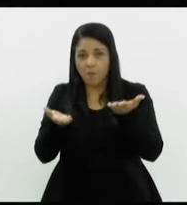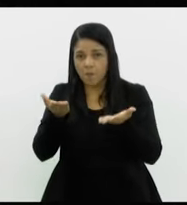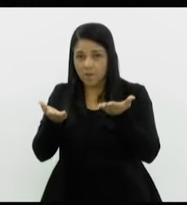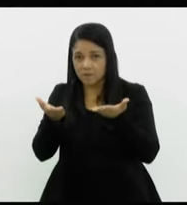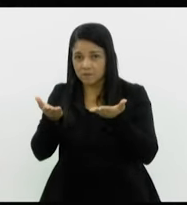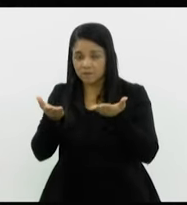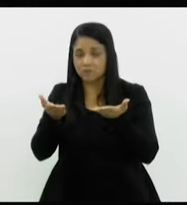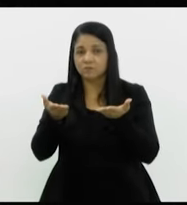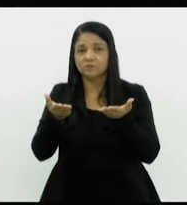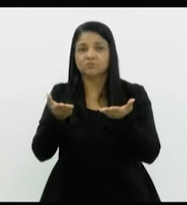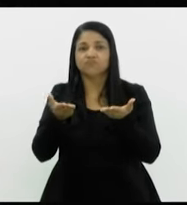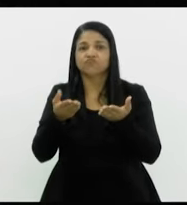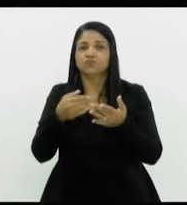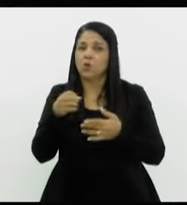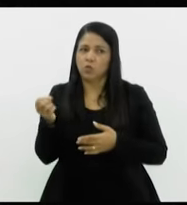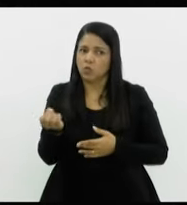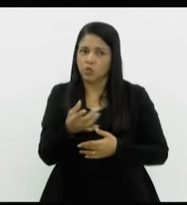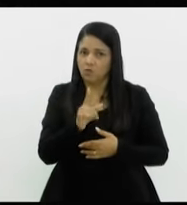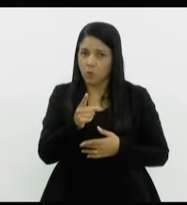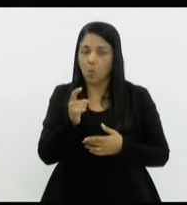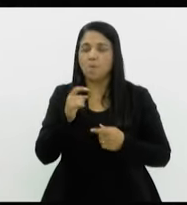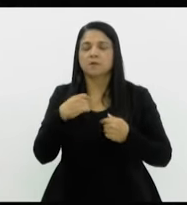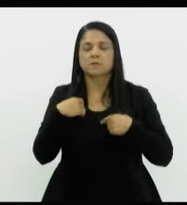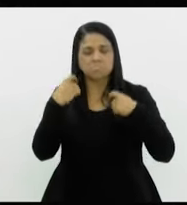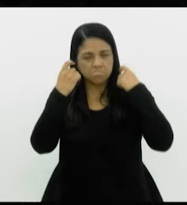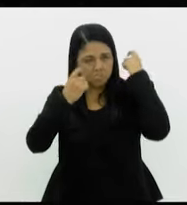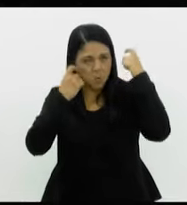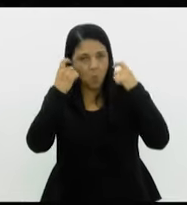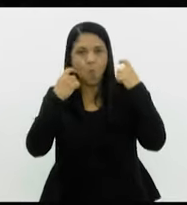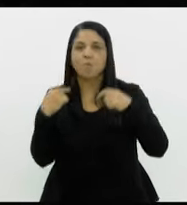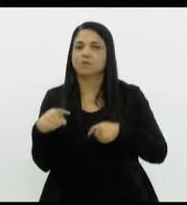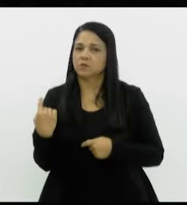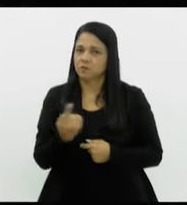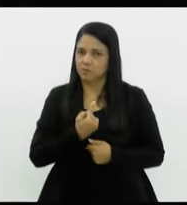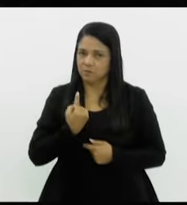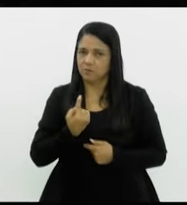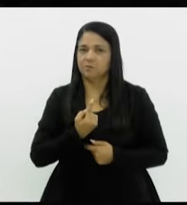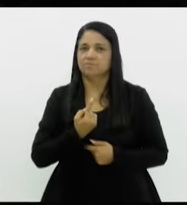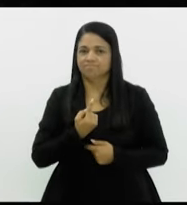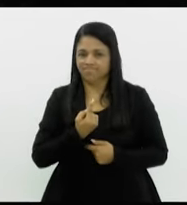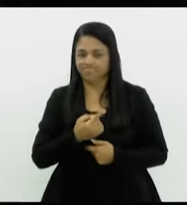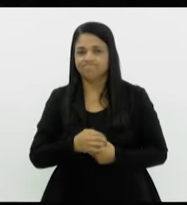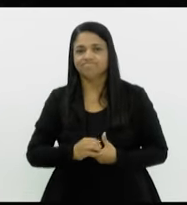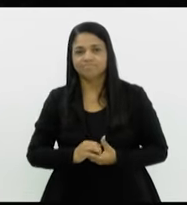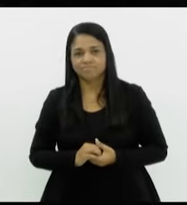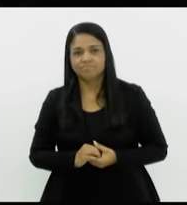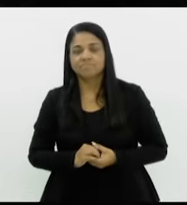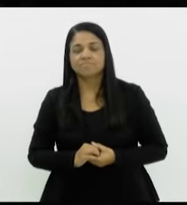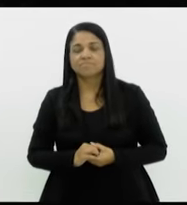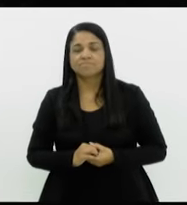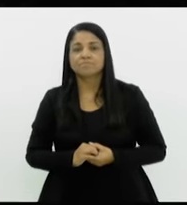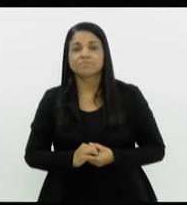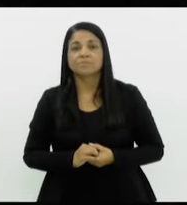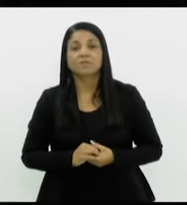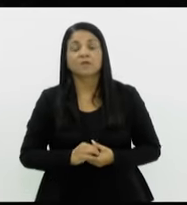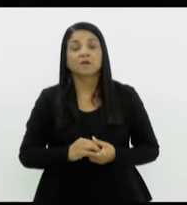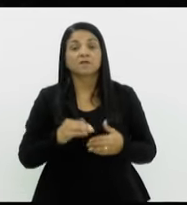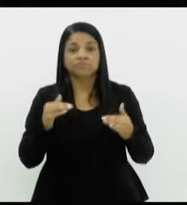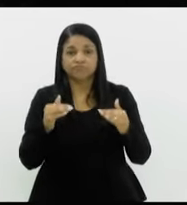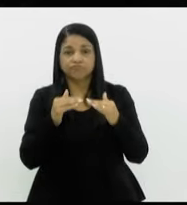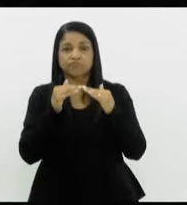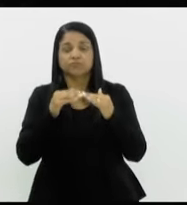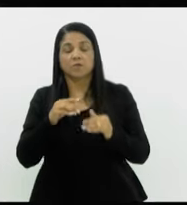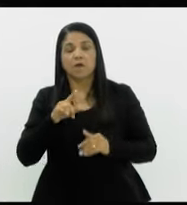ser novidade, continua nos preocupando e muito. Nós, de acordo com a LDO, que